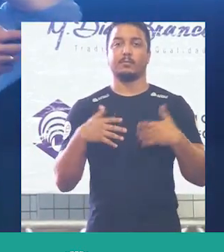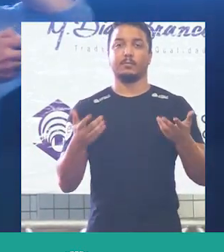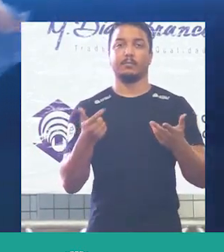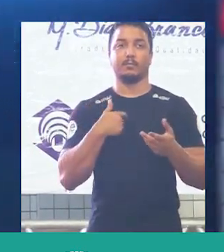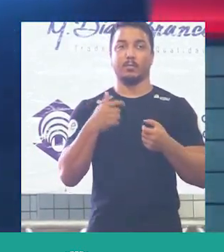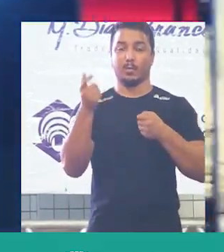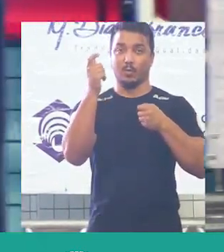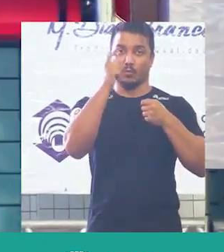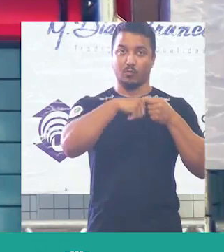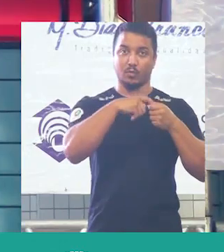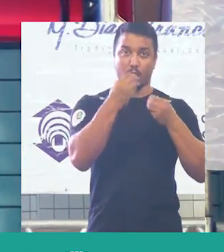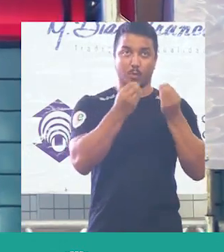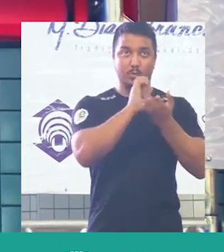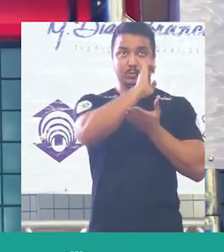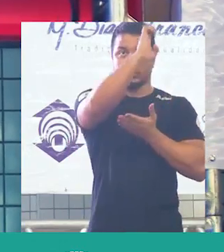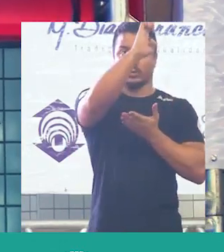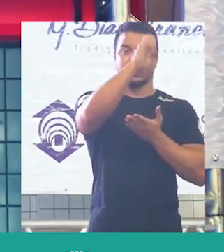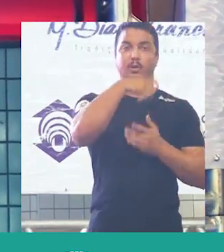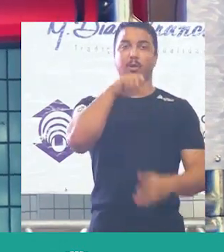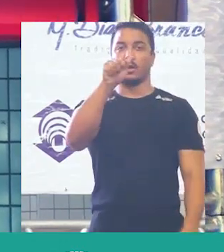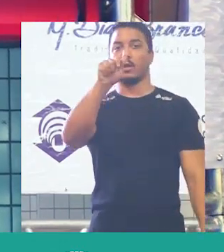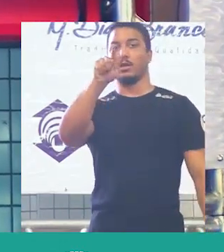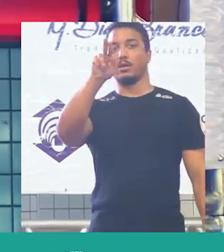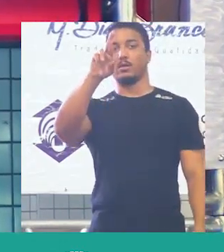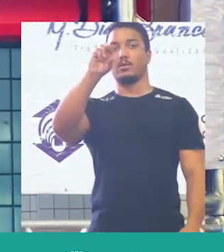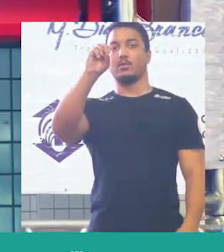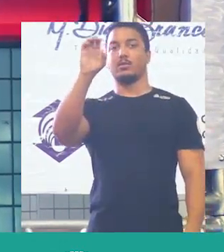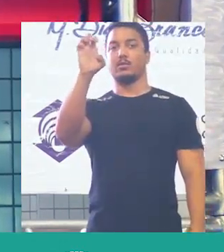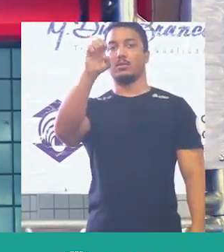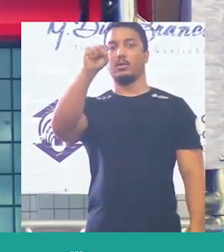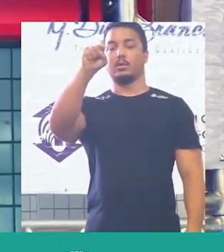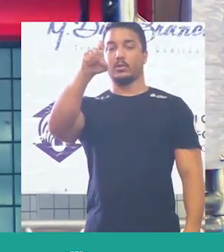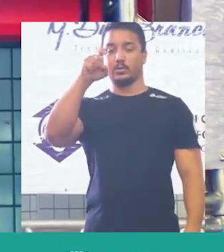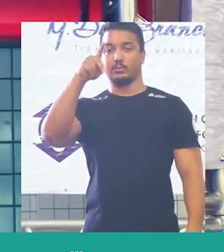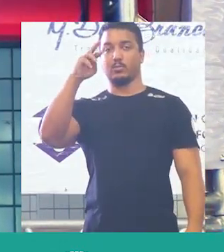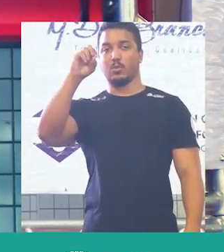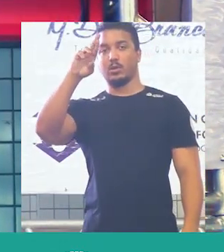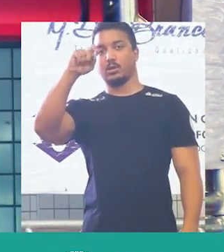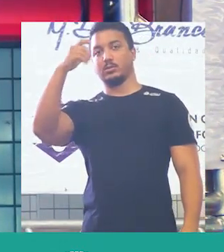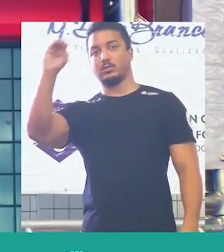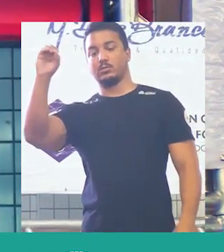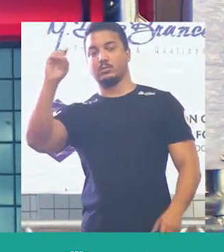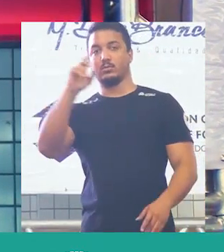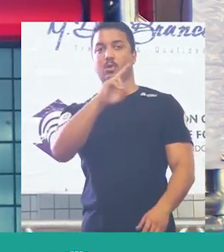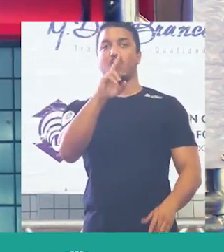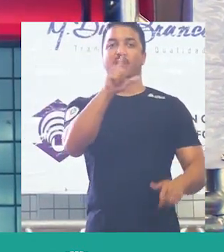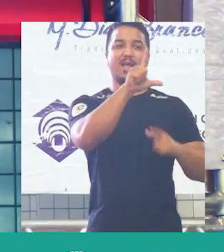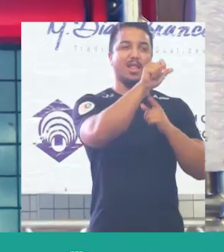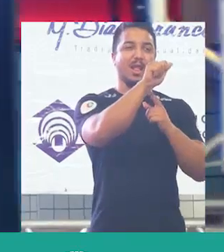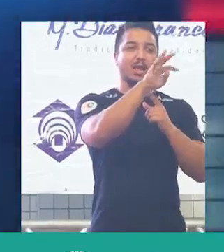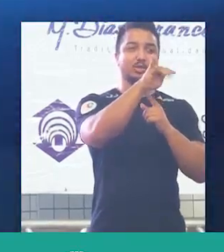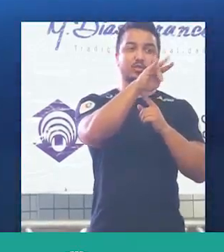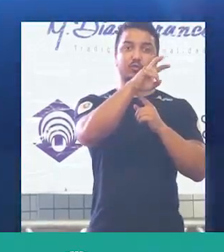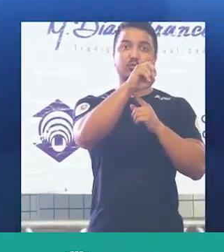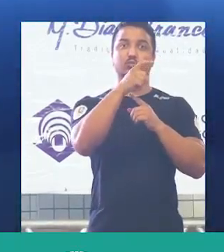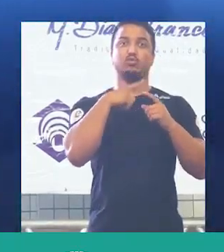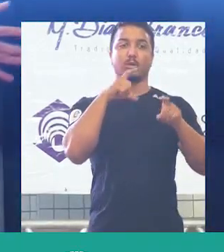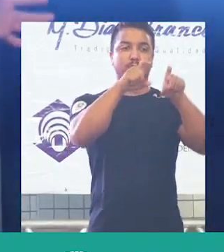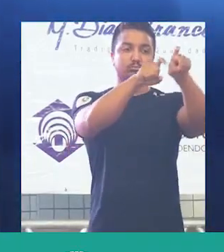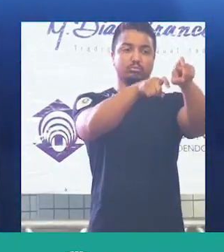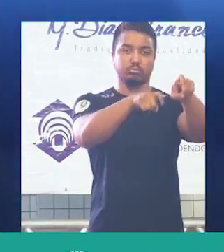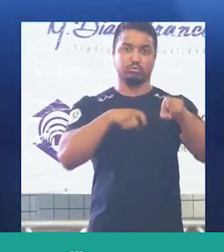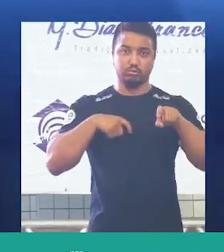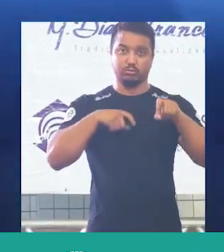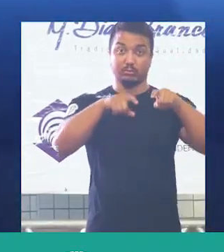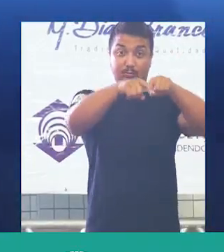para o mercado externo. Agroexportação. Latifúndio. A nossa produção será feita em